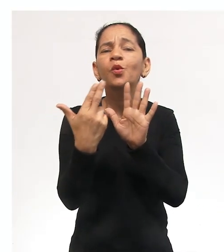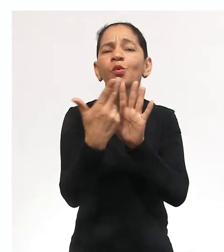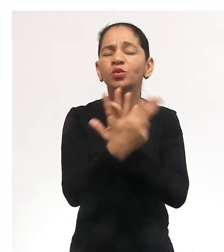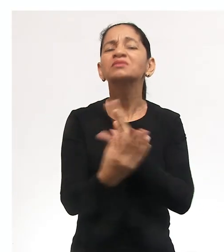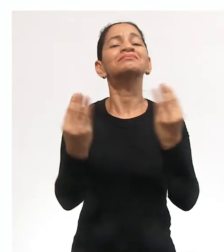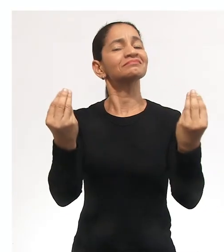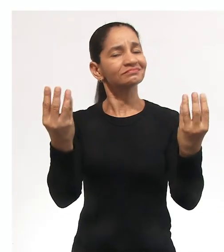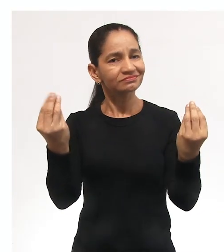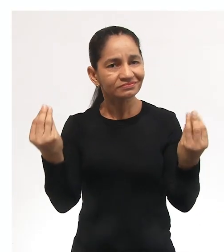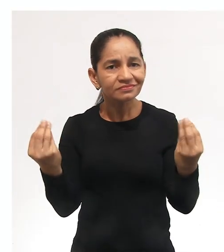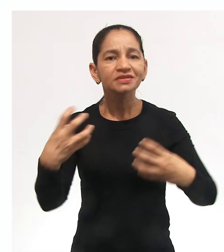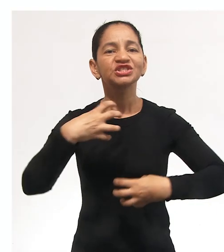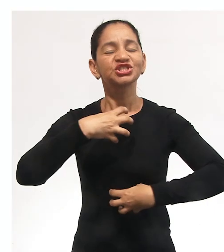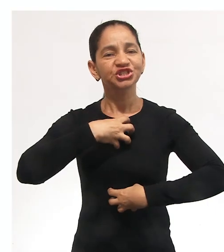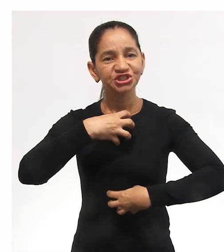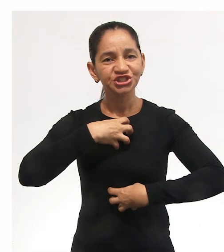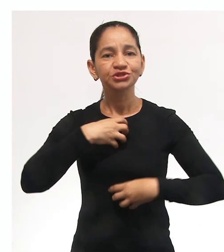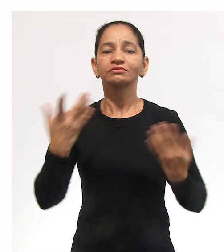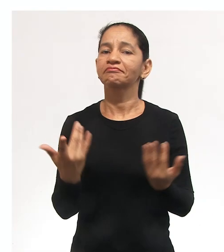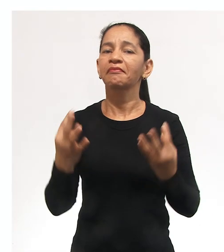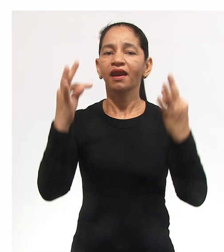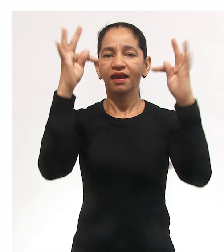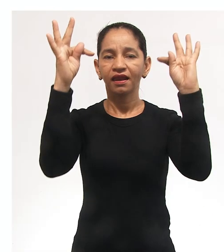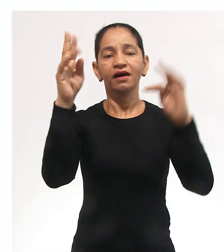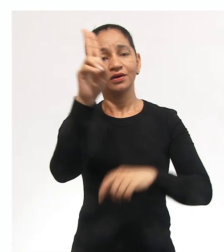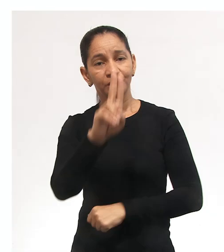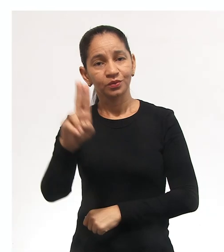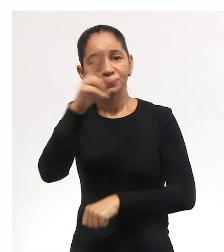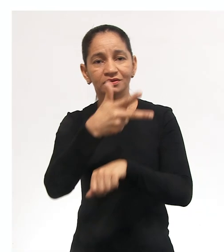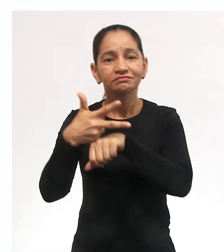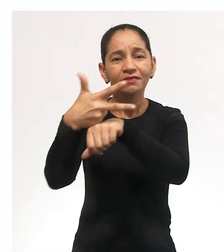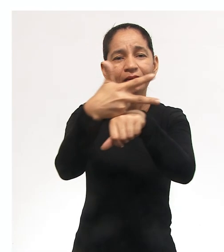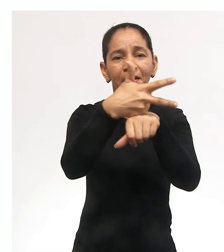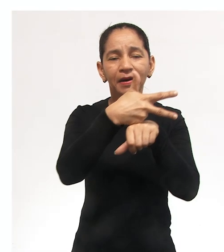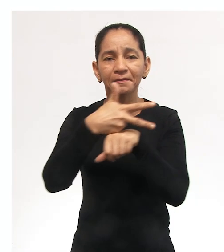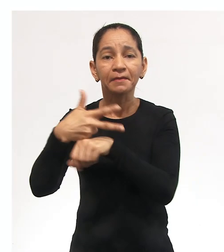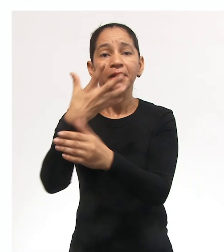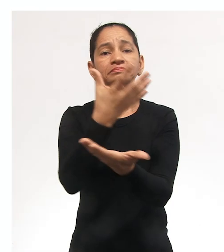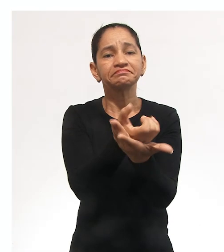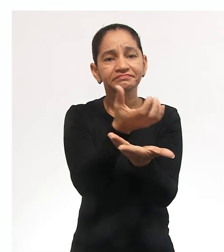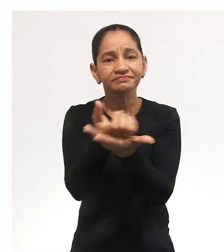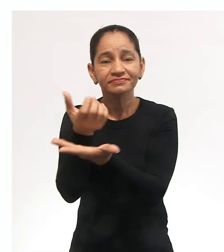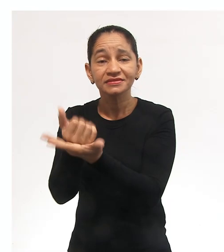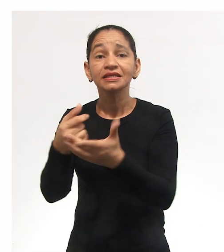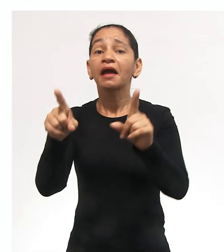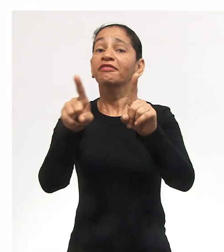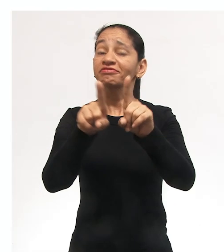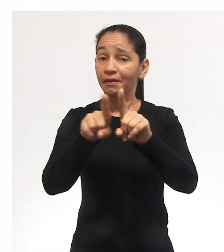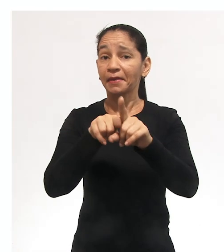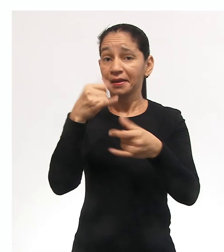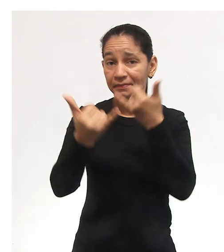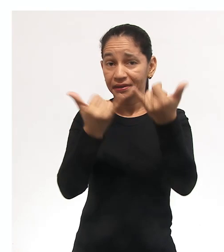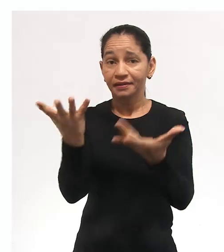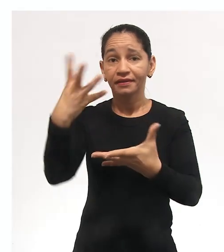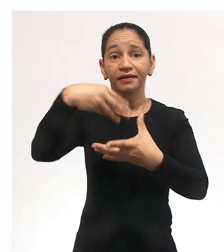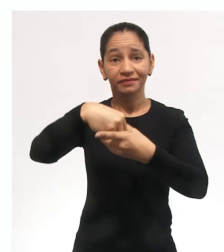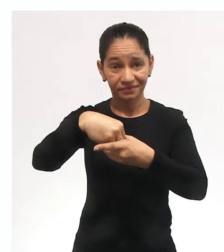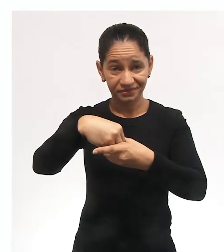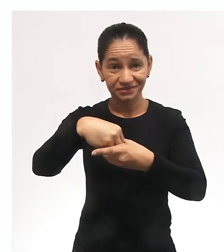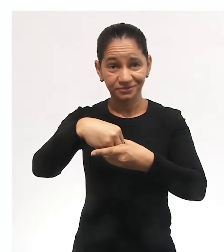sentidos, utilizando tecnologia, vídeos, aplicativos e jogos educacionais.